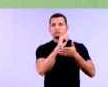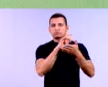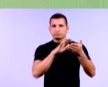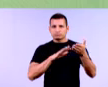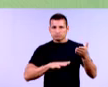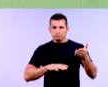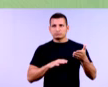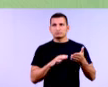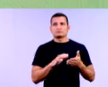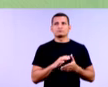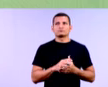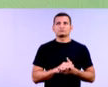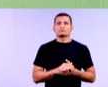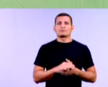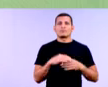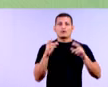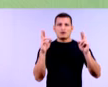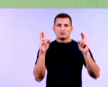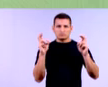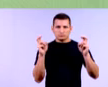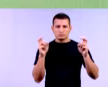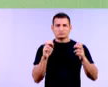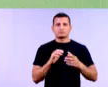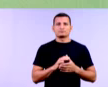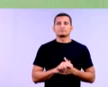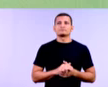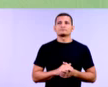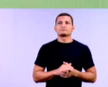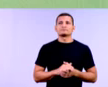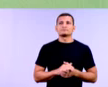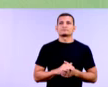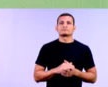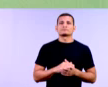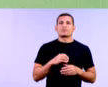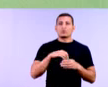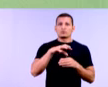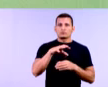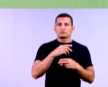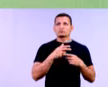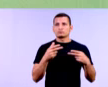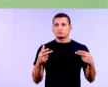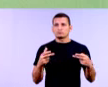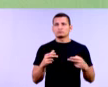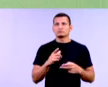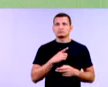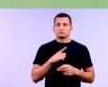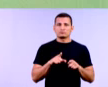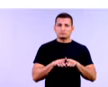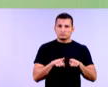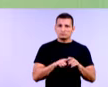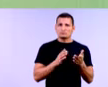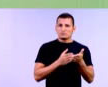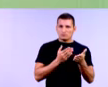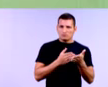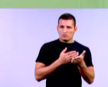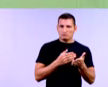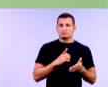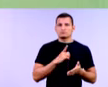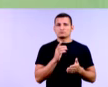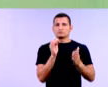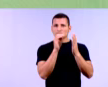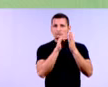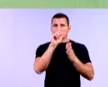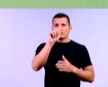Tem o também receptor, o assunto, o vocativo e o conteúdo em si. Isso. Tem também no manual, que também está disponível no